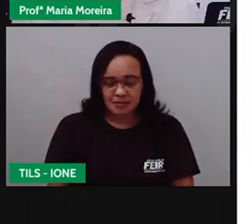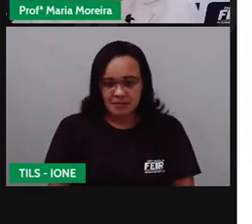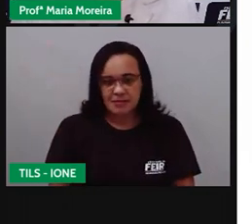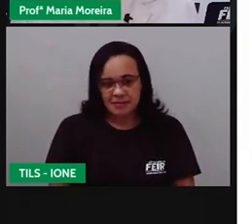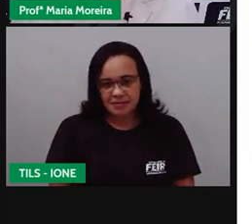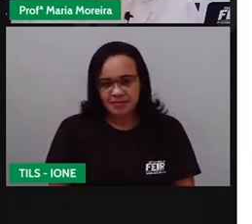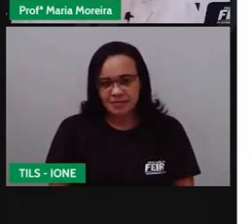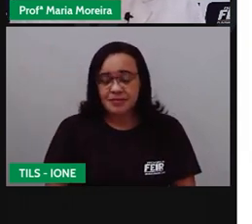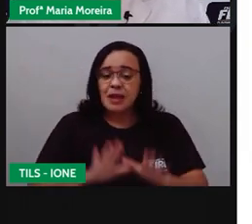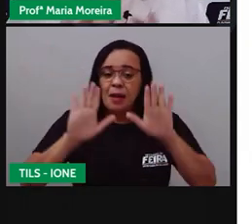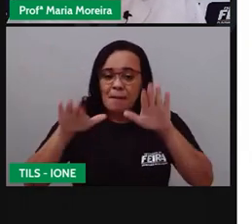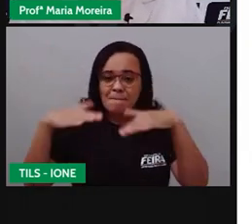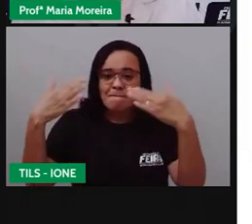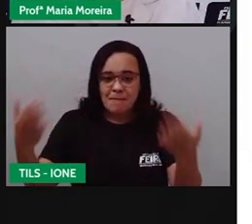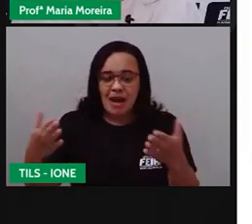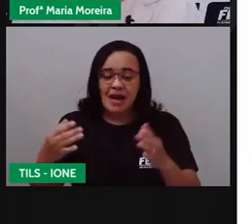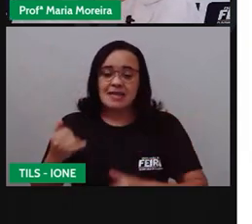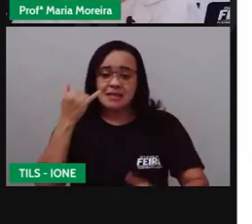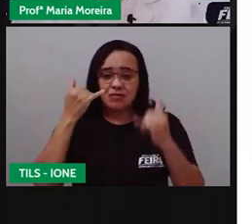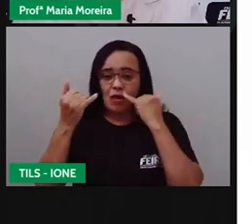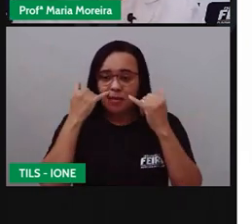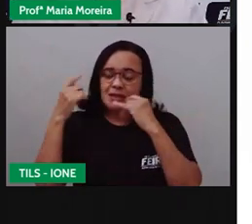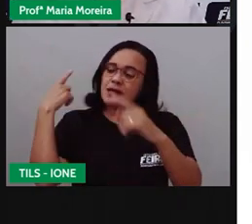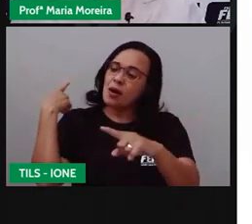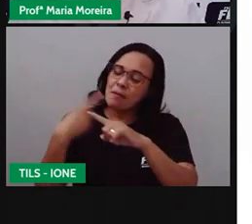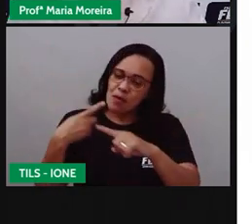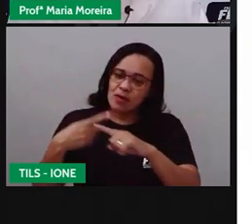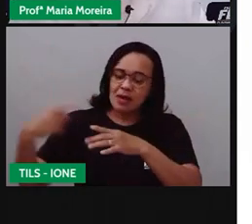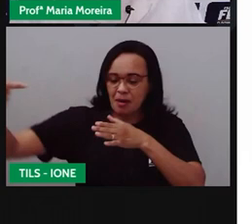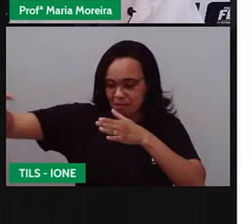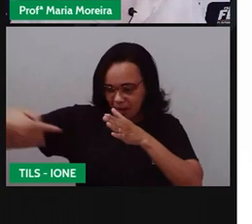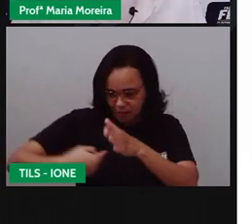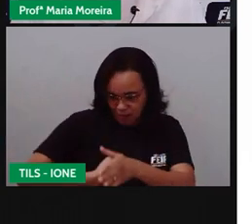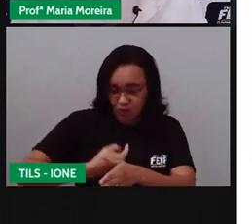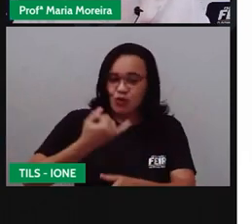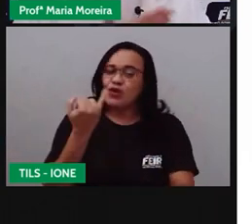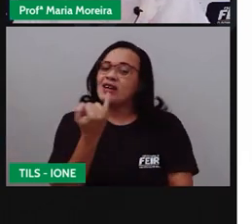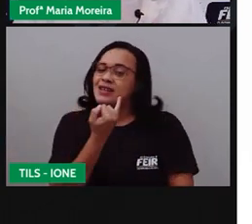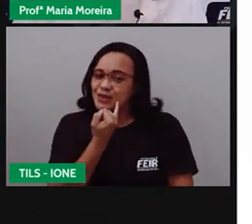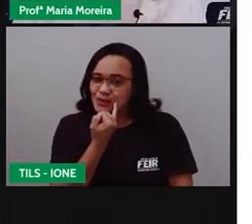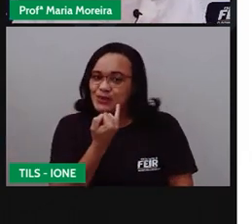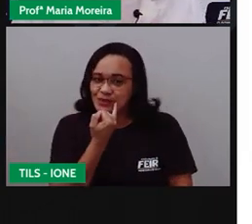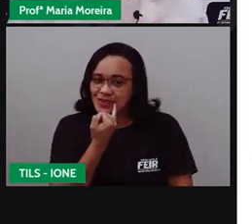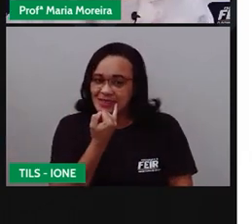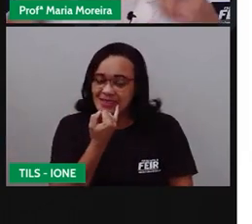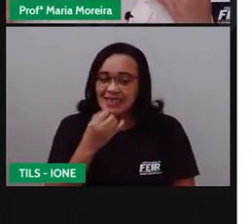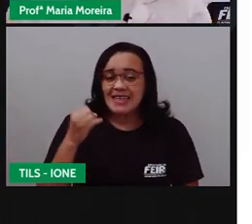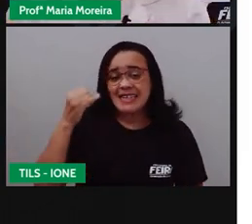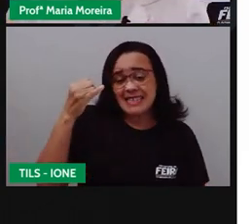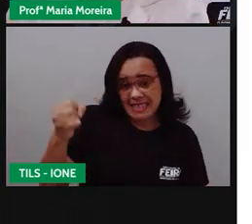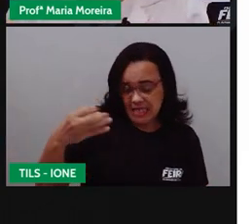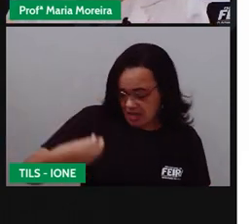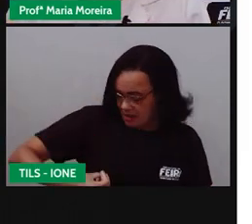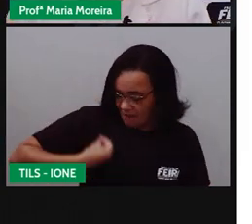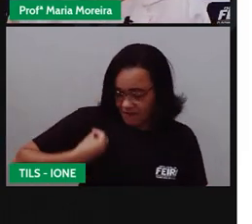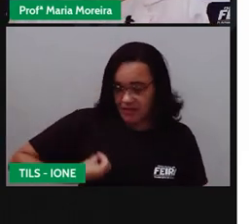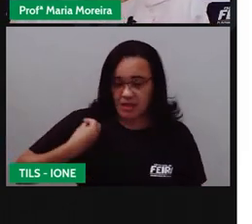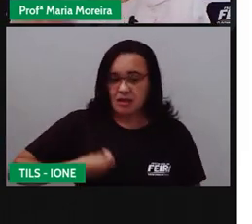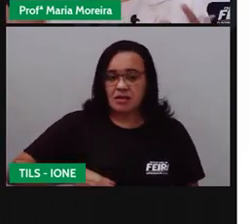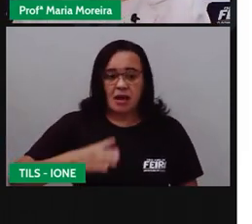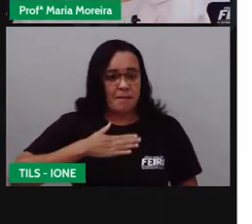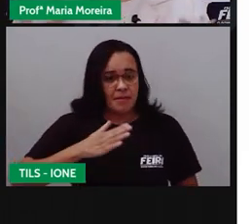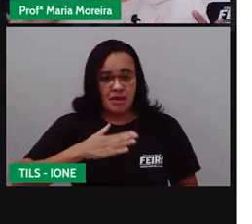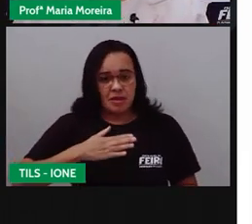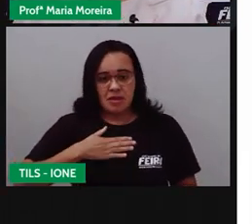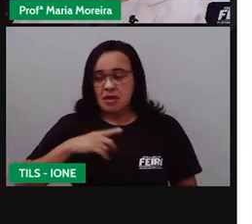Mas. Essa informação só foi possível por quê? Porque a gente perguntou a quem? A Ione. Eu posso saber da vida de Ione através de Provânia? Só